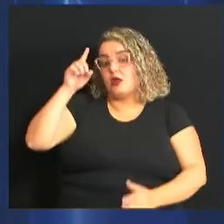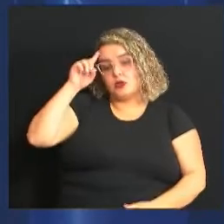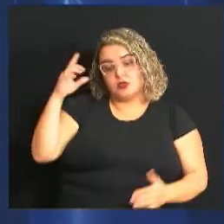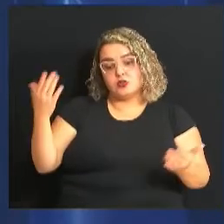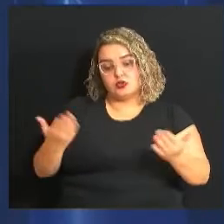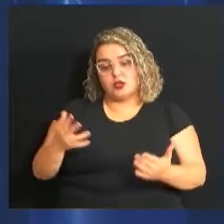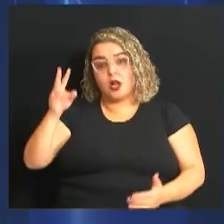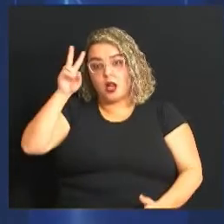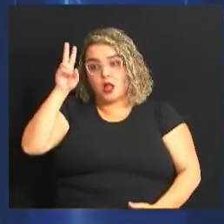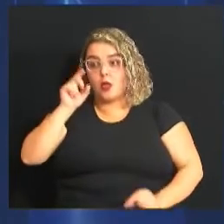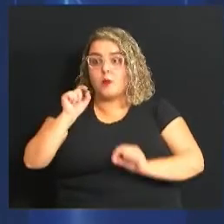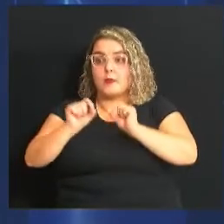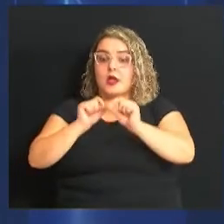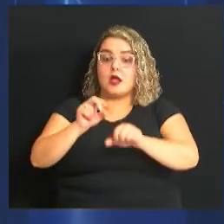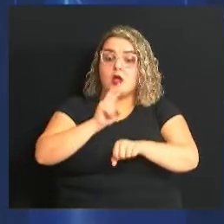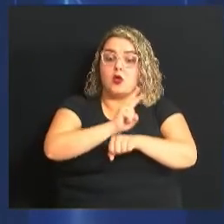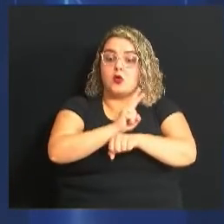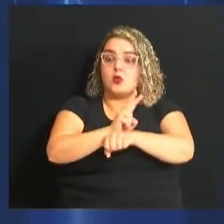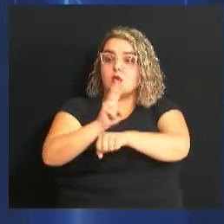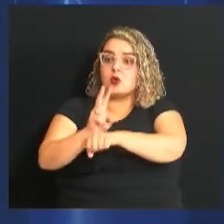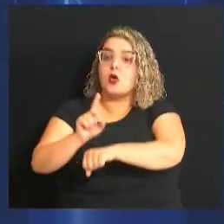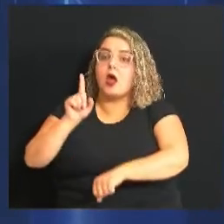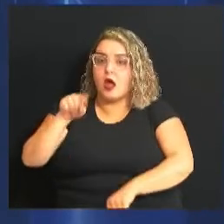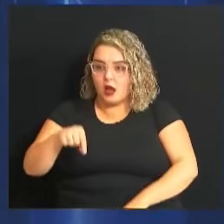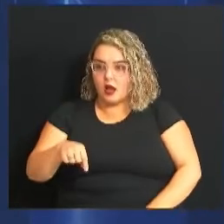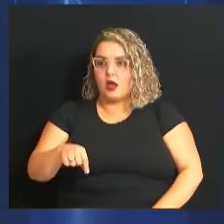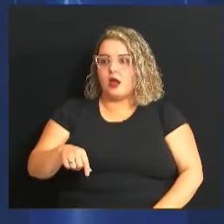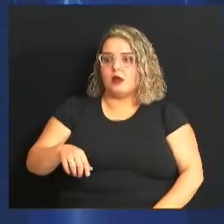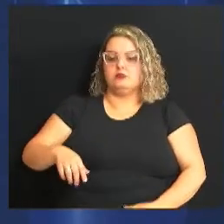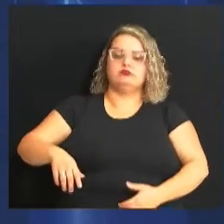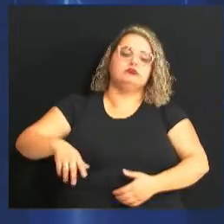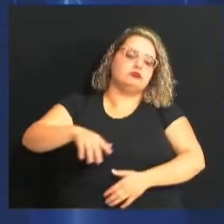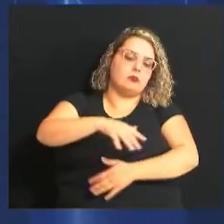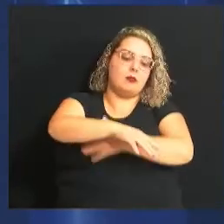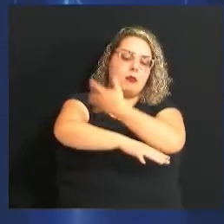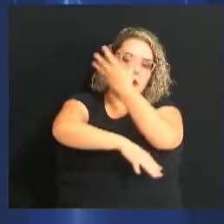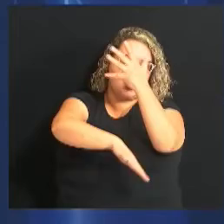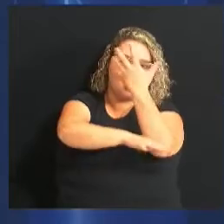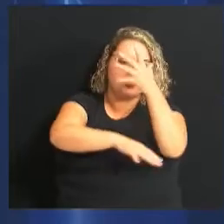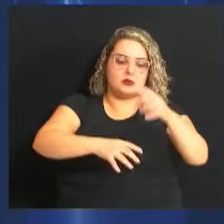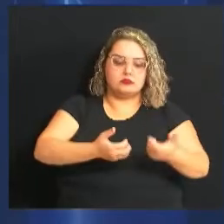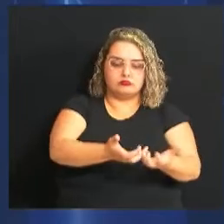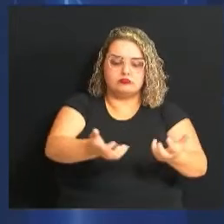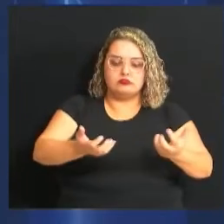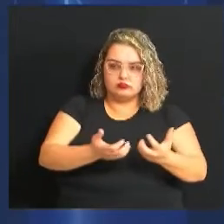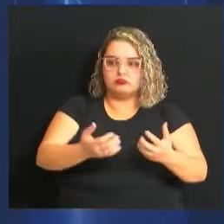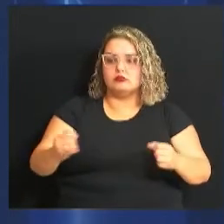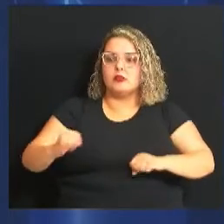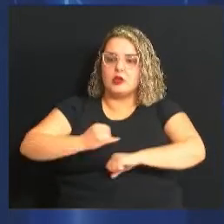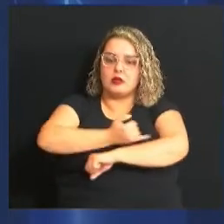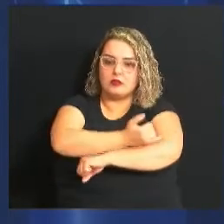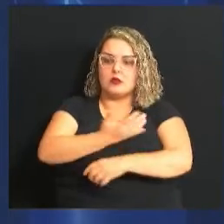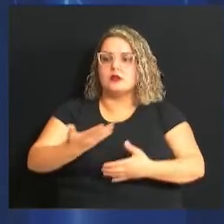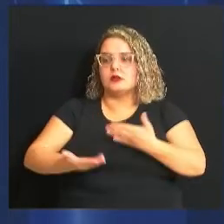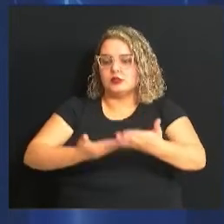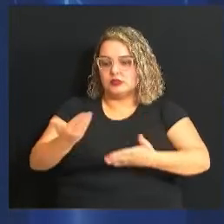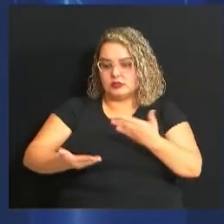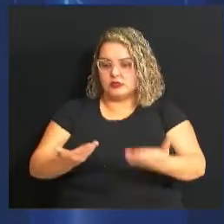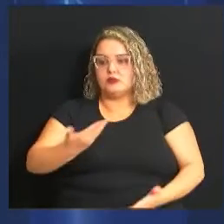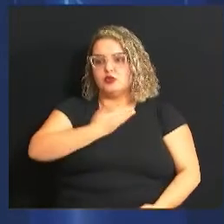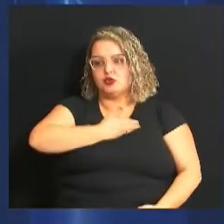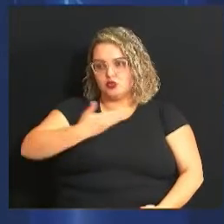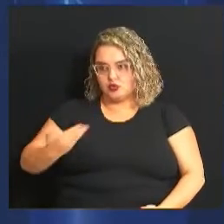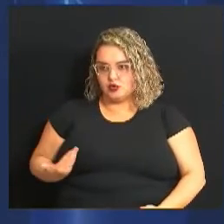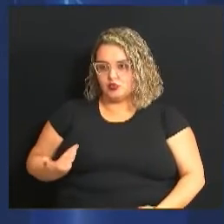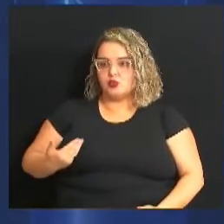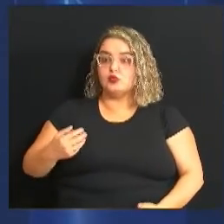quem cuida disso é o Departamento de Parques e Jardins, que é ligado à Secretaria de Infraestrutura e Serviços Públicos. Isso